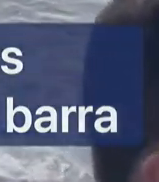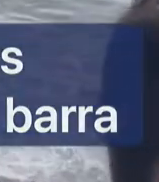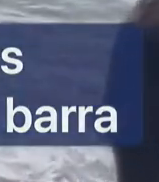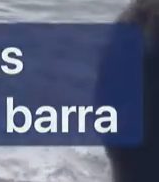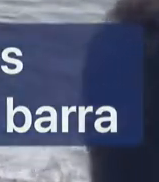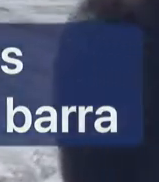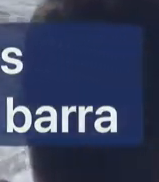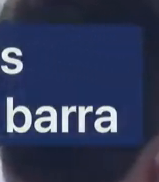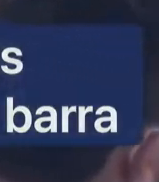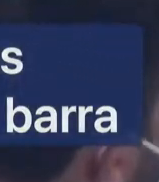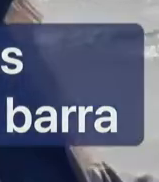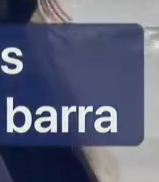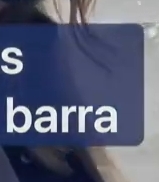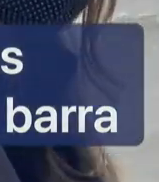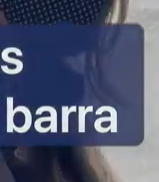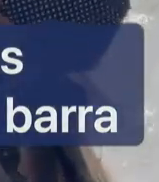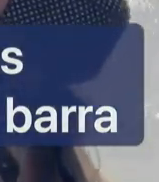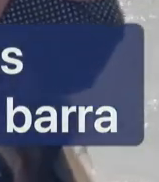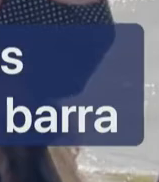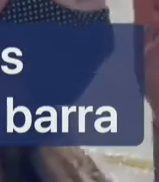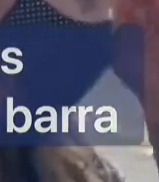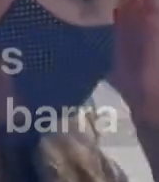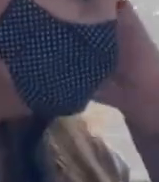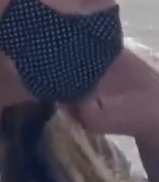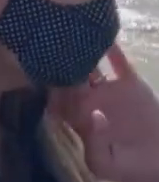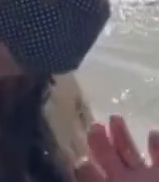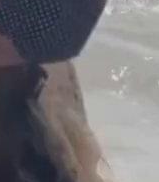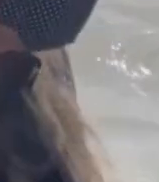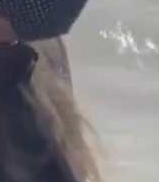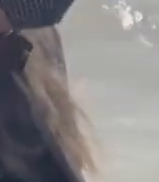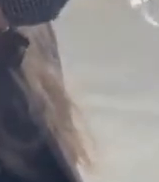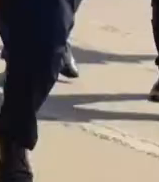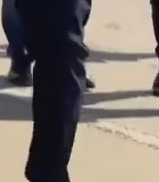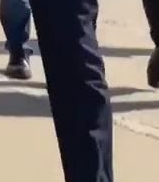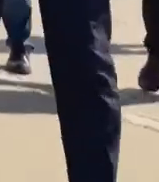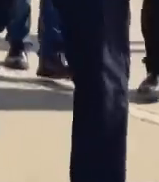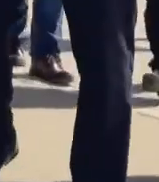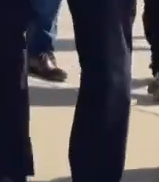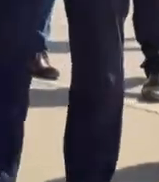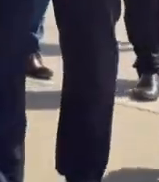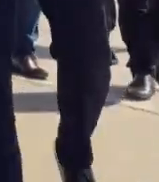secretários que ali visitaram. A ondulação, realmente, nós somos num dia onde estava bem alta.